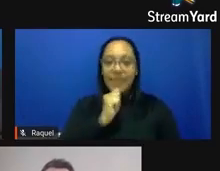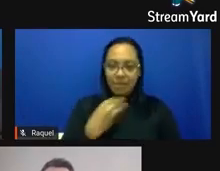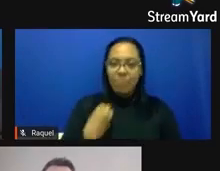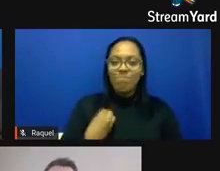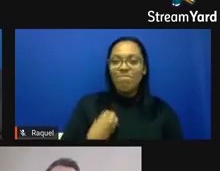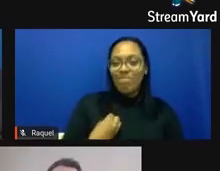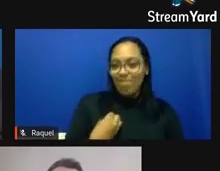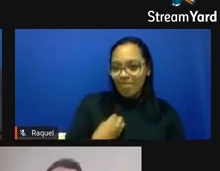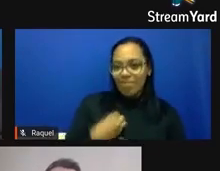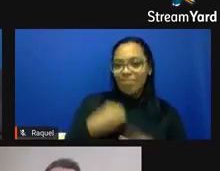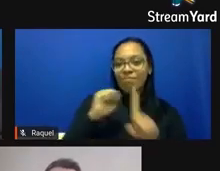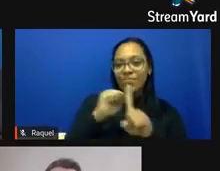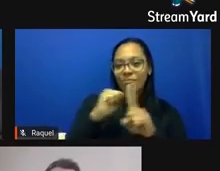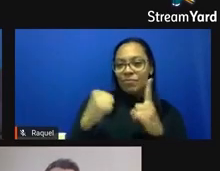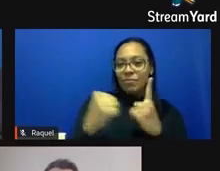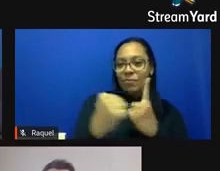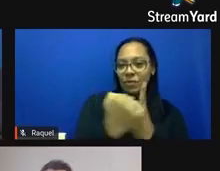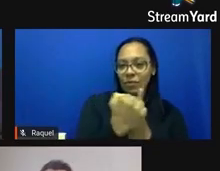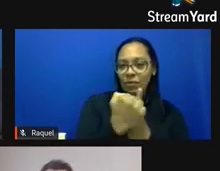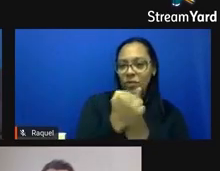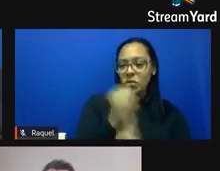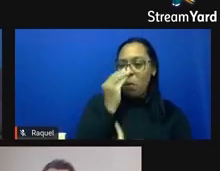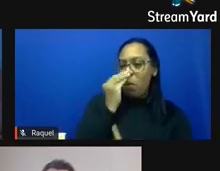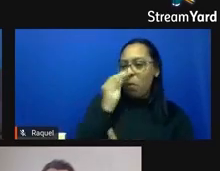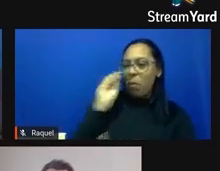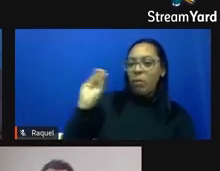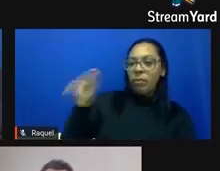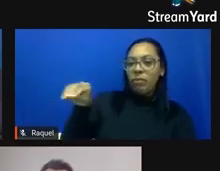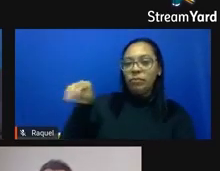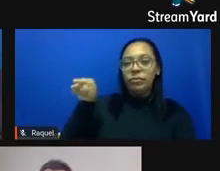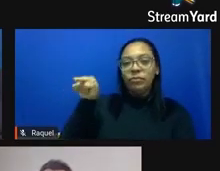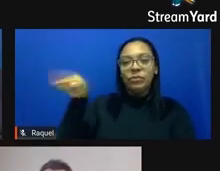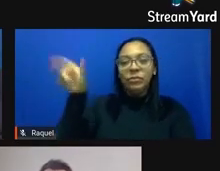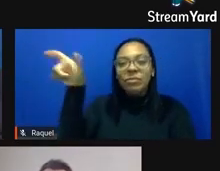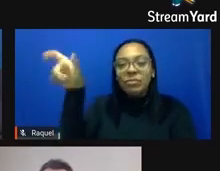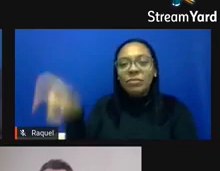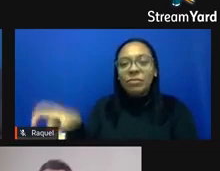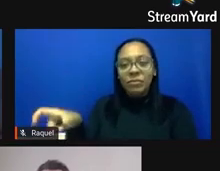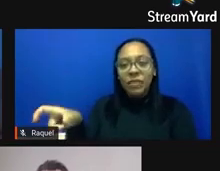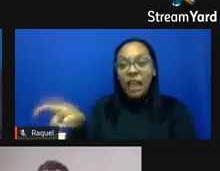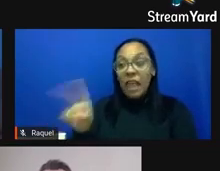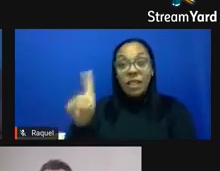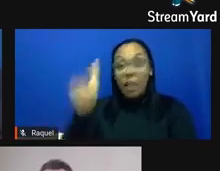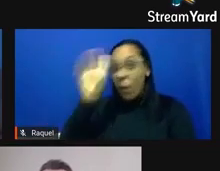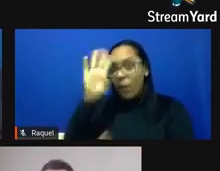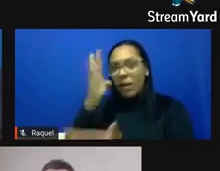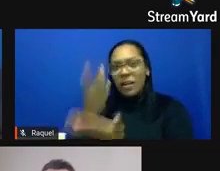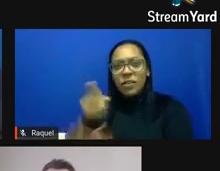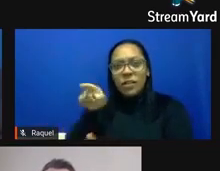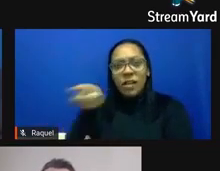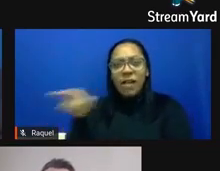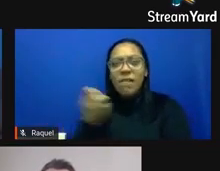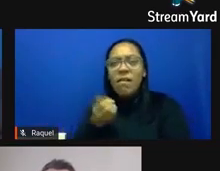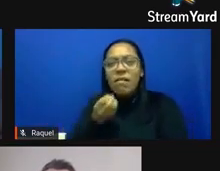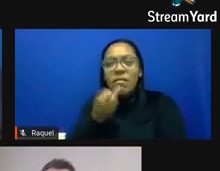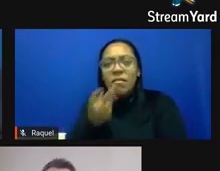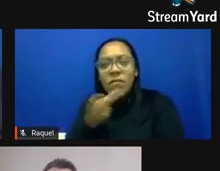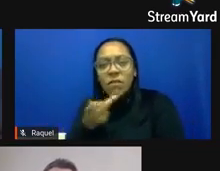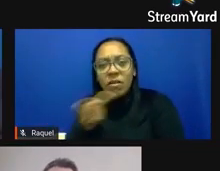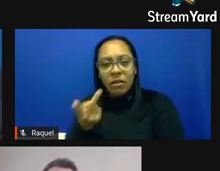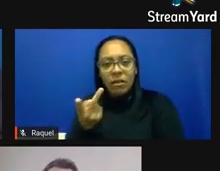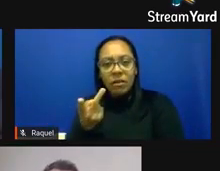de preconceito contra a vítima, de não se dar crédito à palavra da vítima. Em palavras um pouco mais